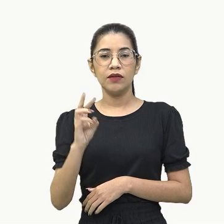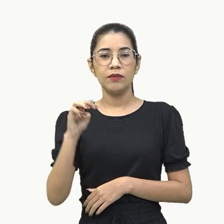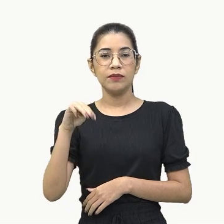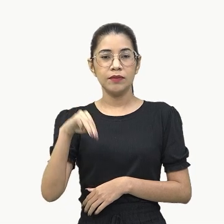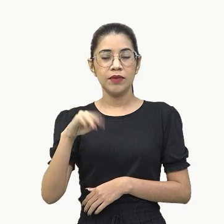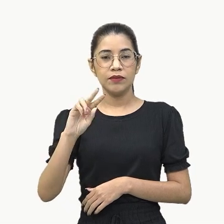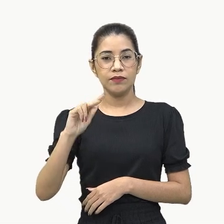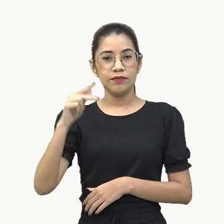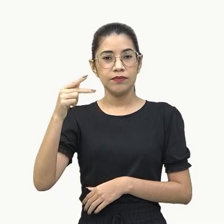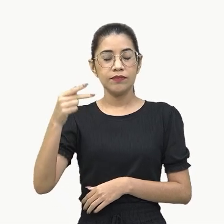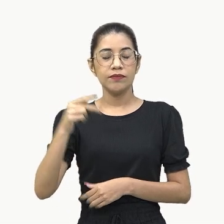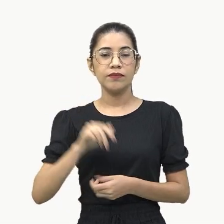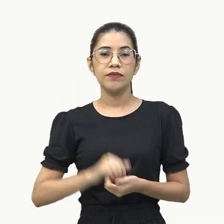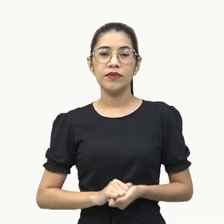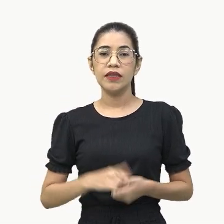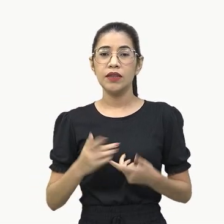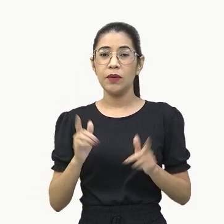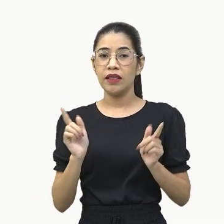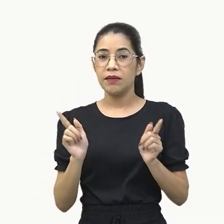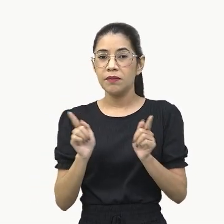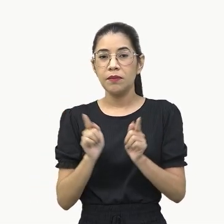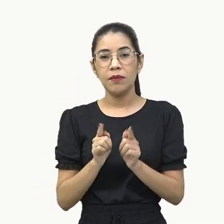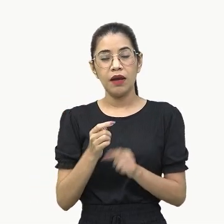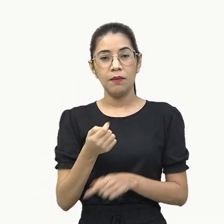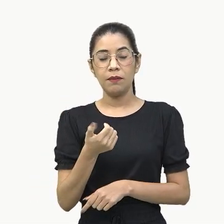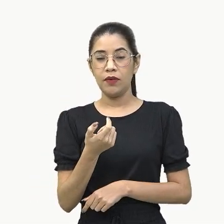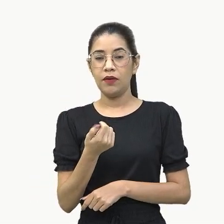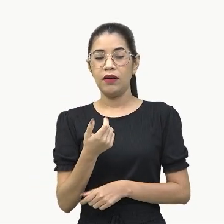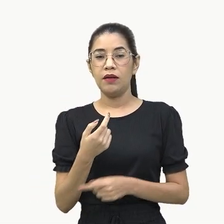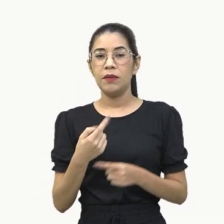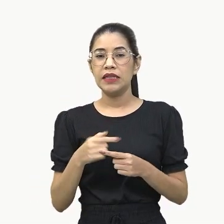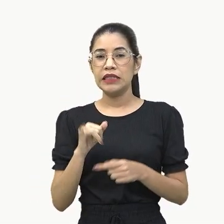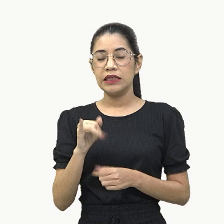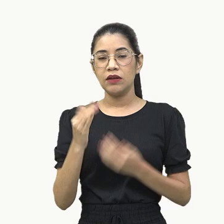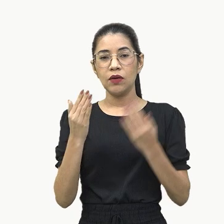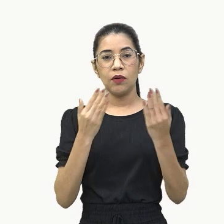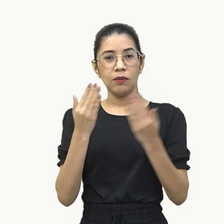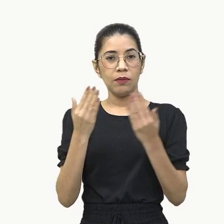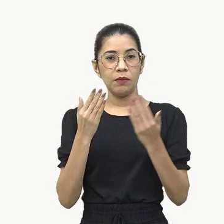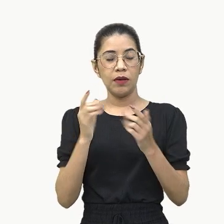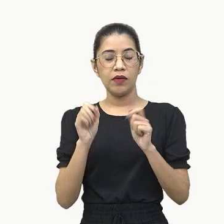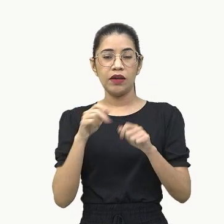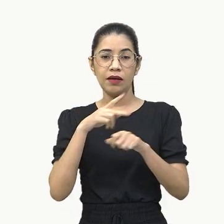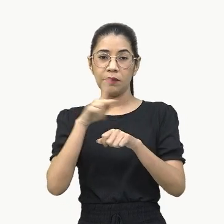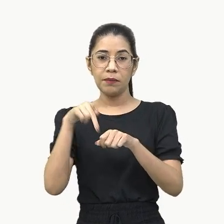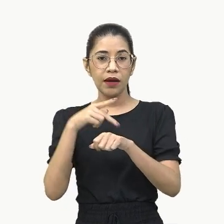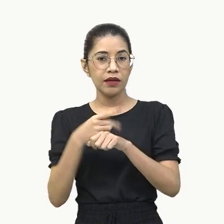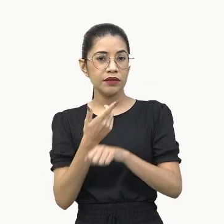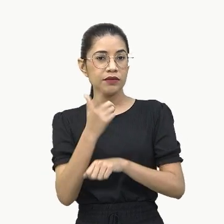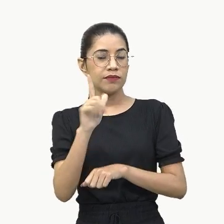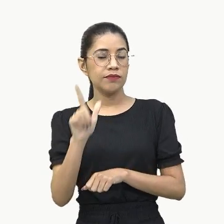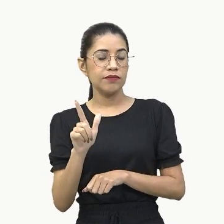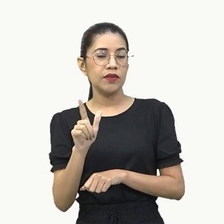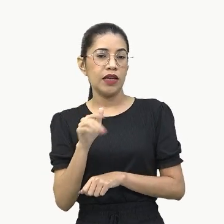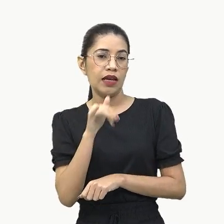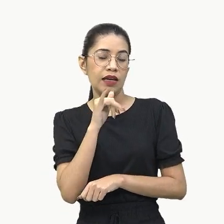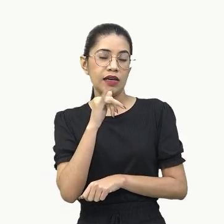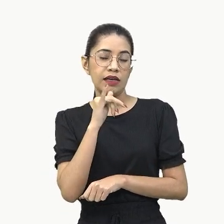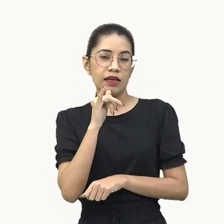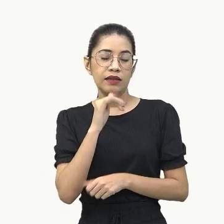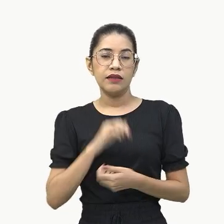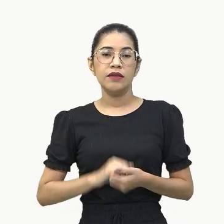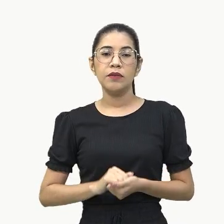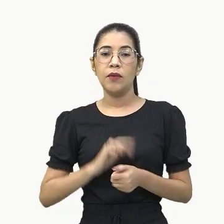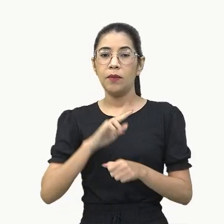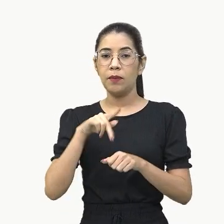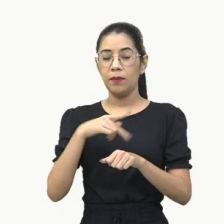qu né então é muito pequena Principalmente quando a gente vai comparar isso a outros países comparando aqui a um país